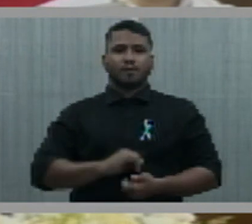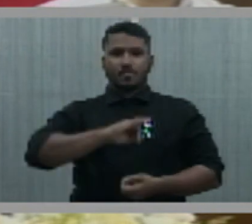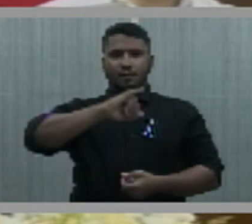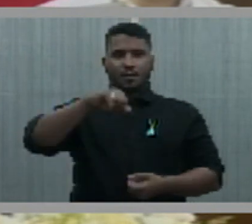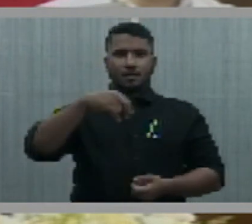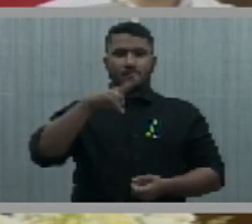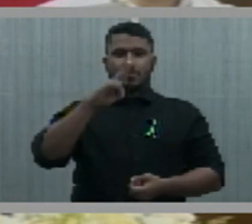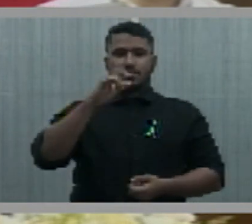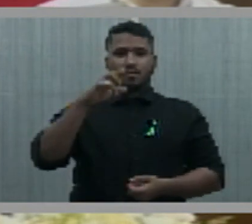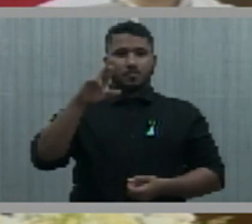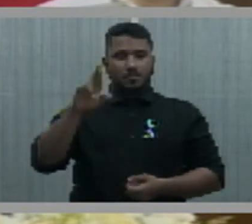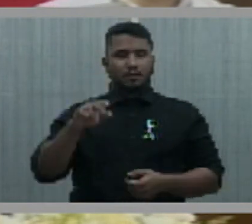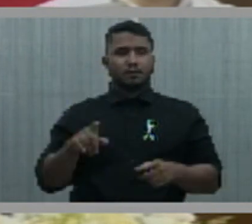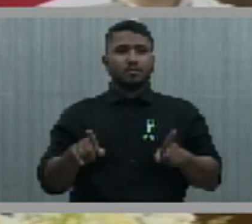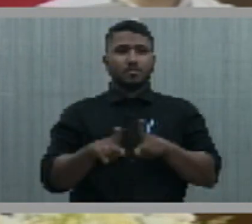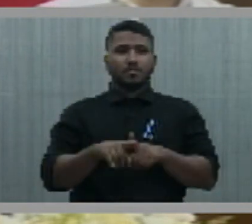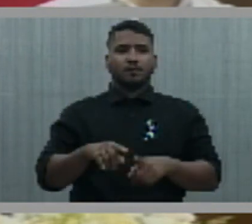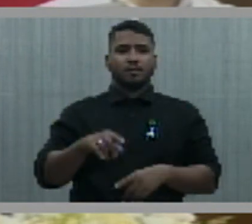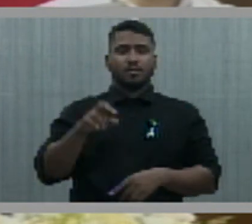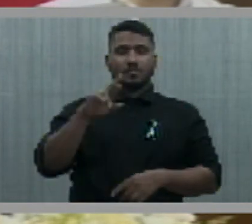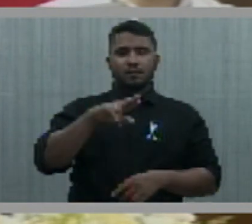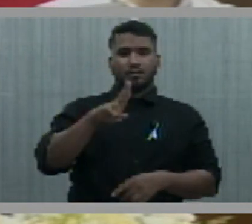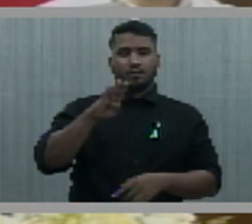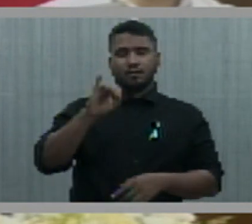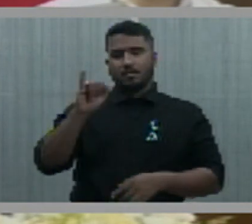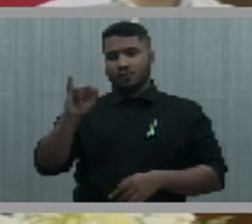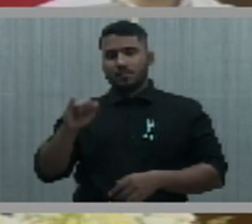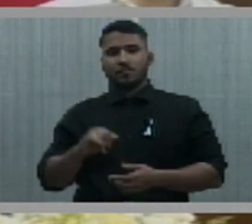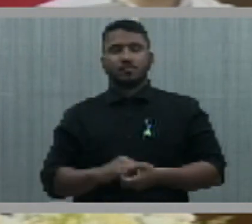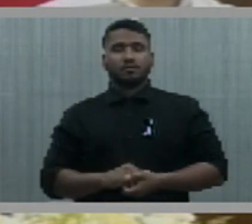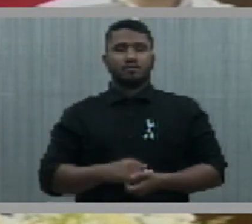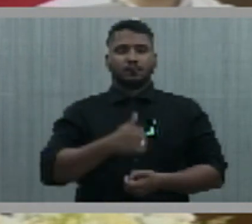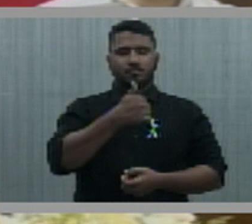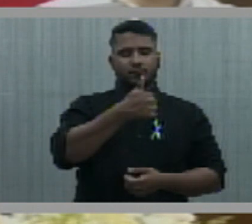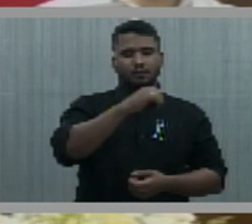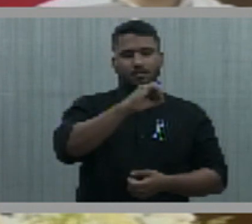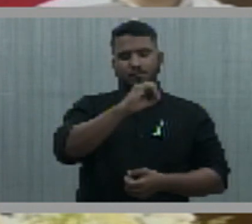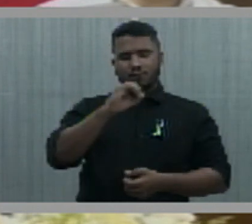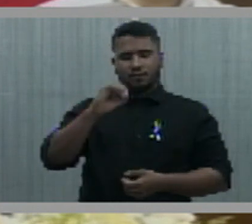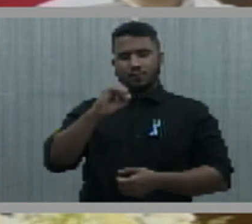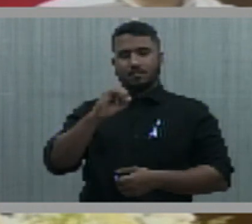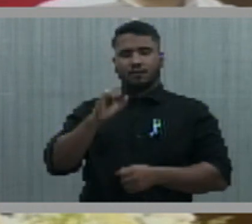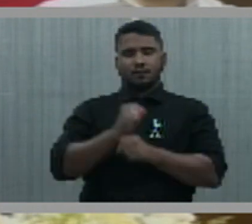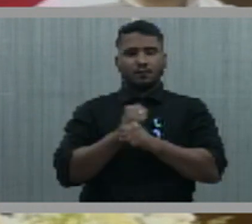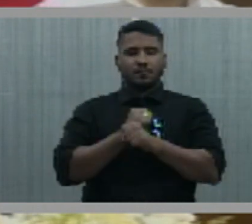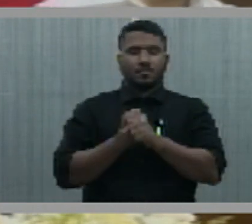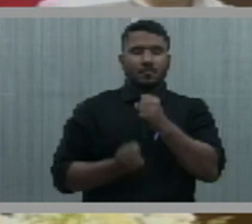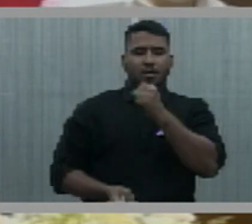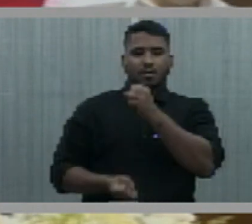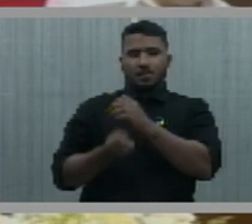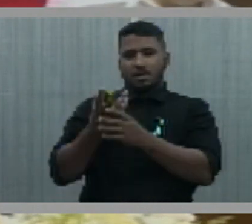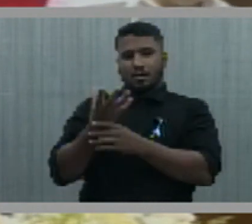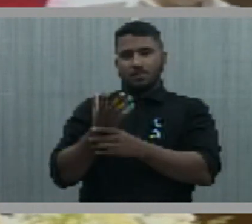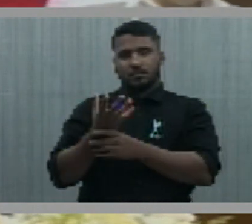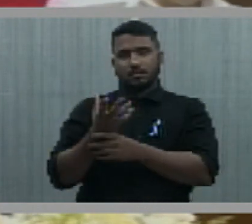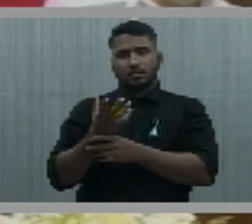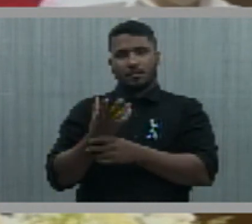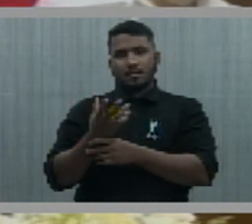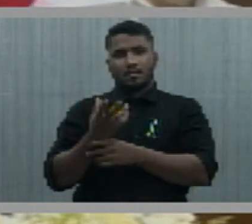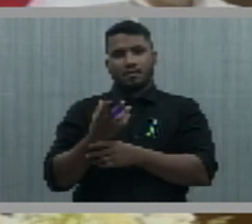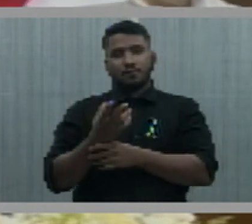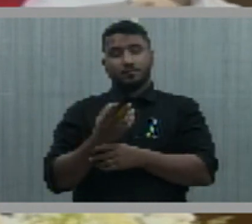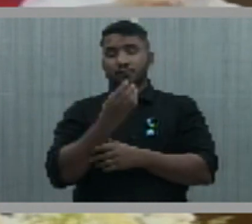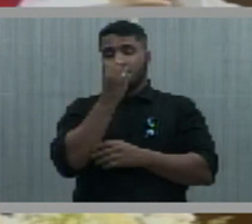Jequitibá e Rubi, em alusão aos 100 anos de criação da Presália de